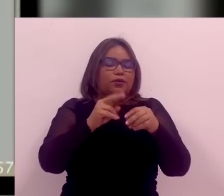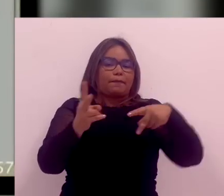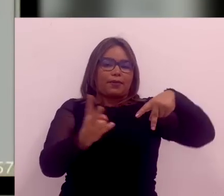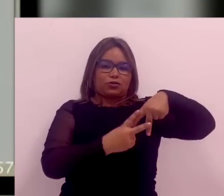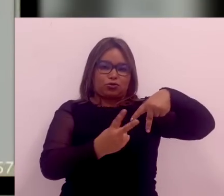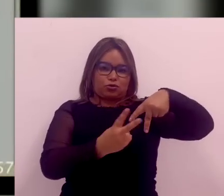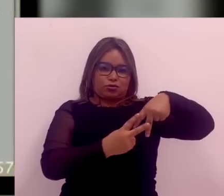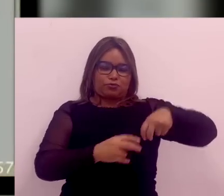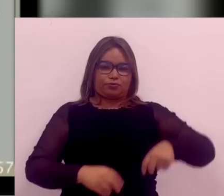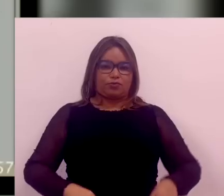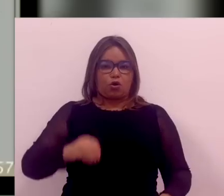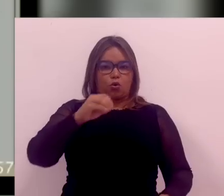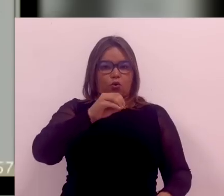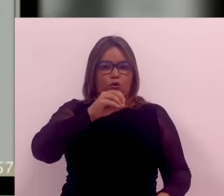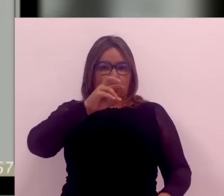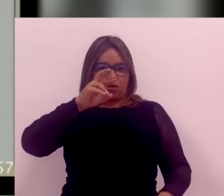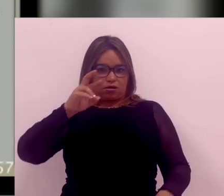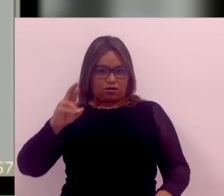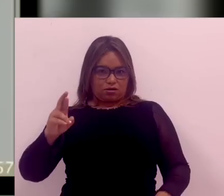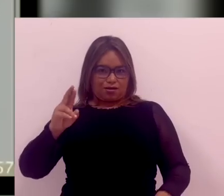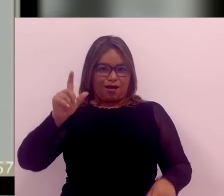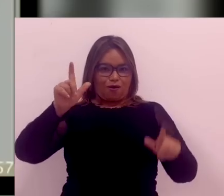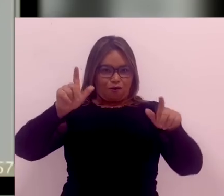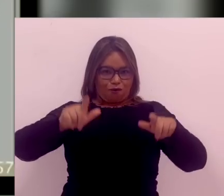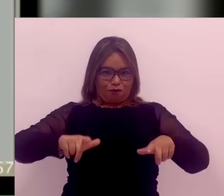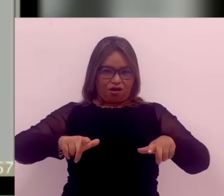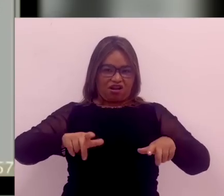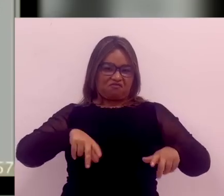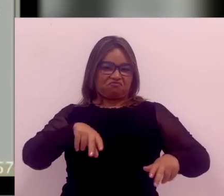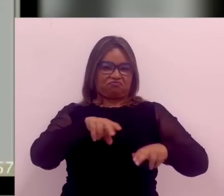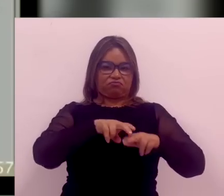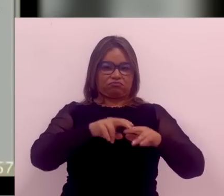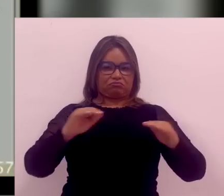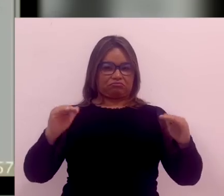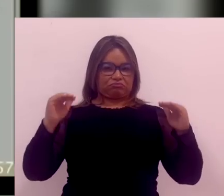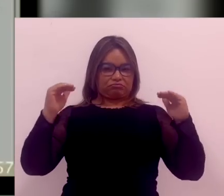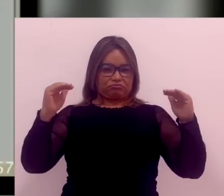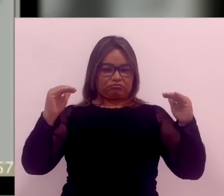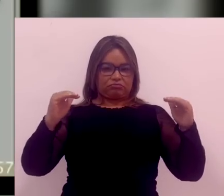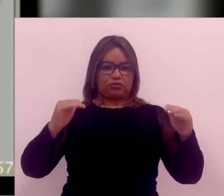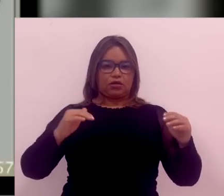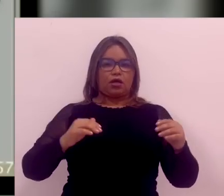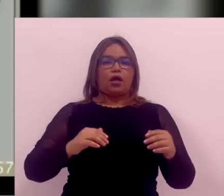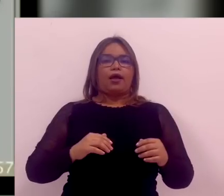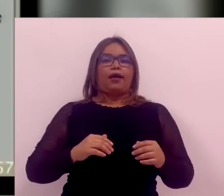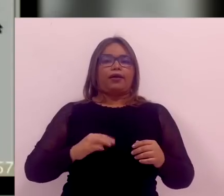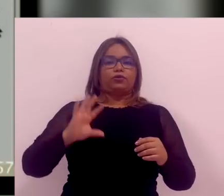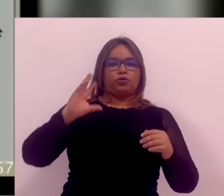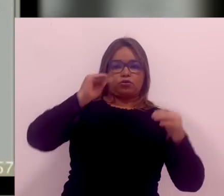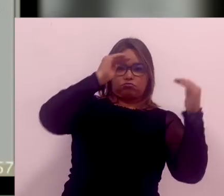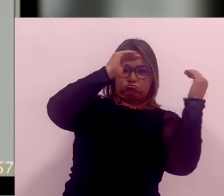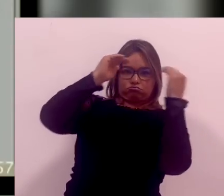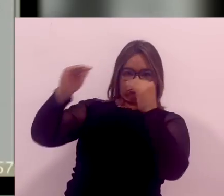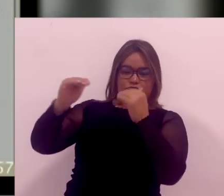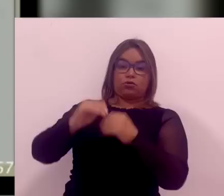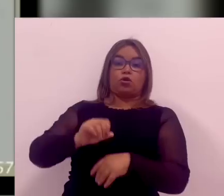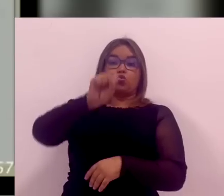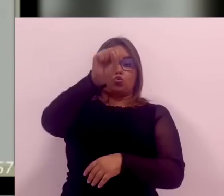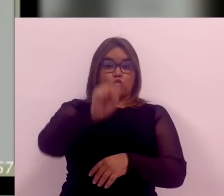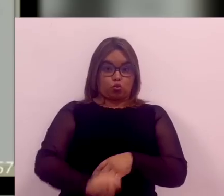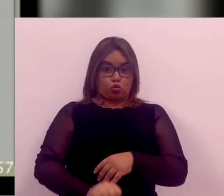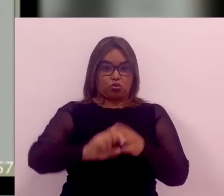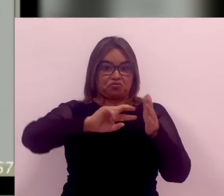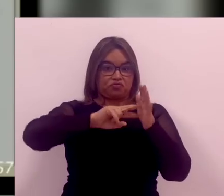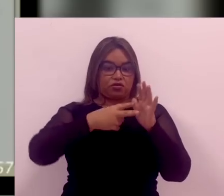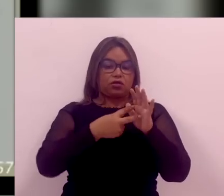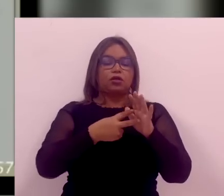trevas maçônicas. O oriente é o lugar onde o mestre adorável se senta, que representa o princípio